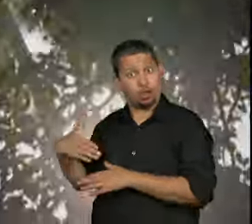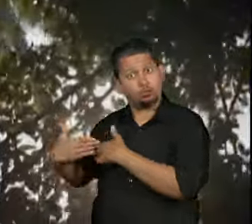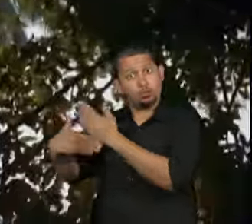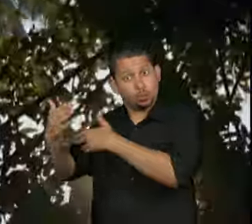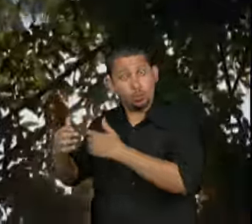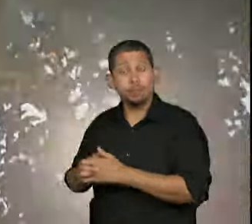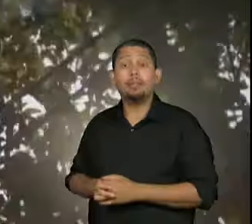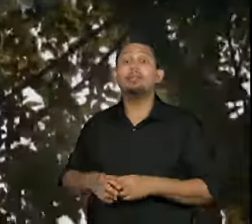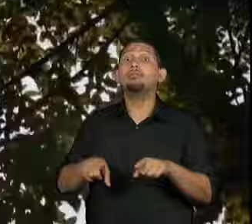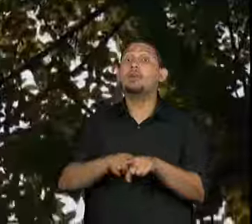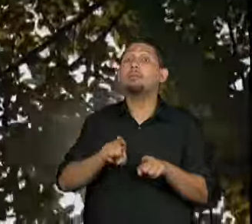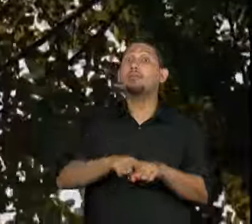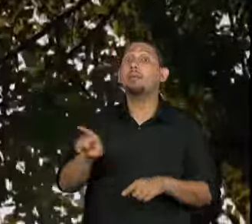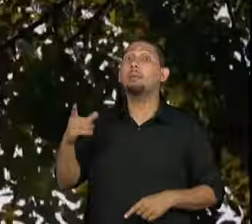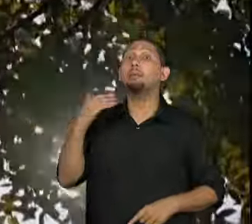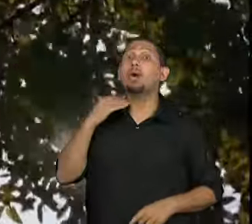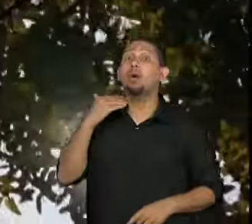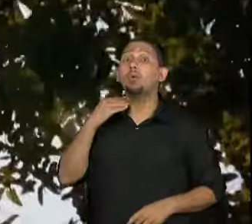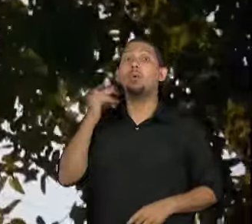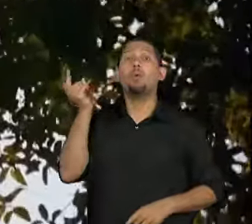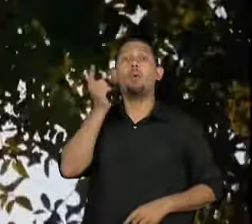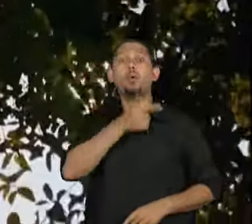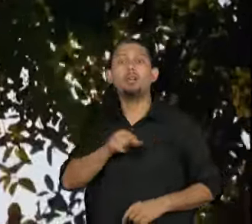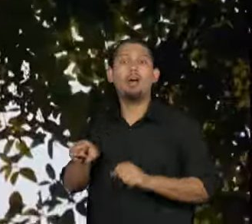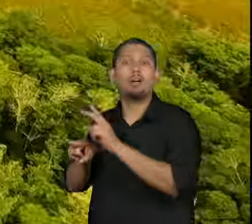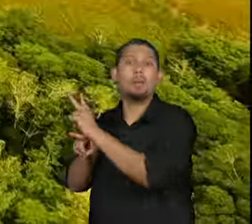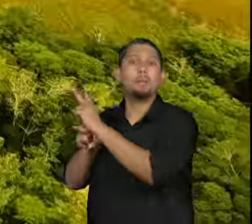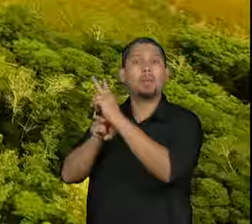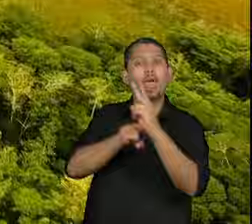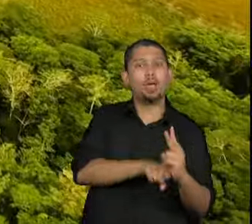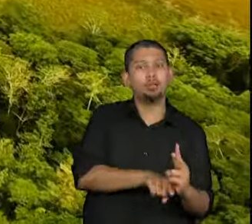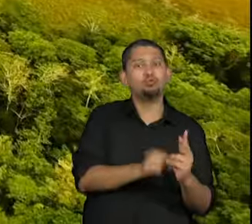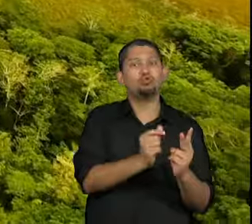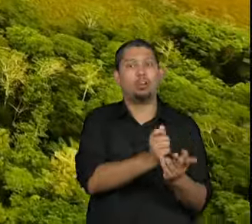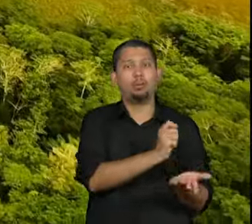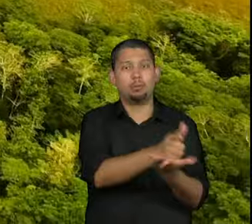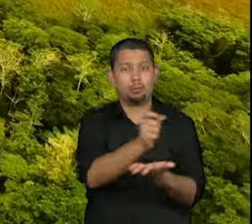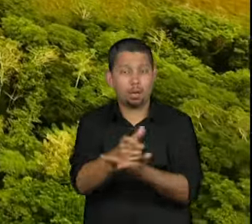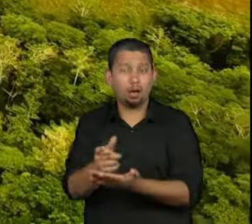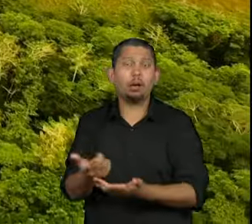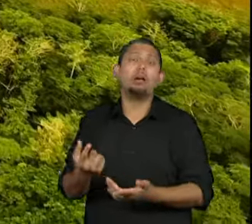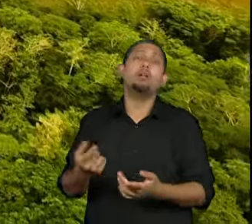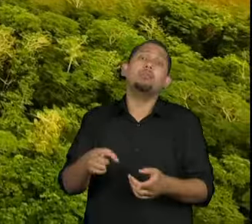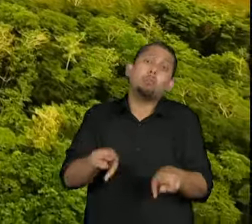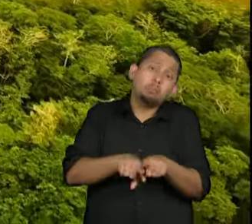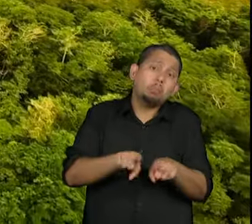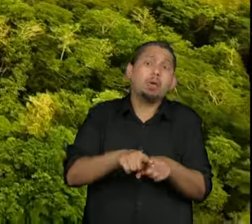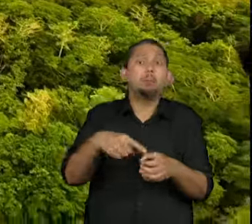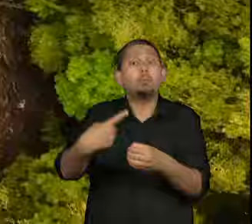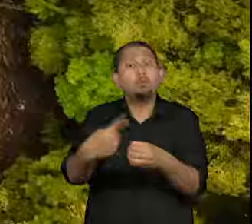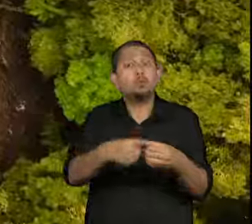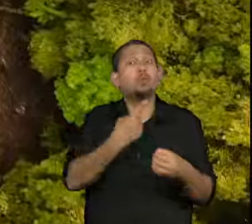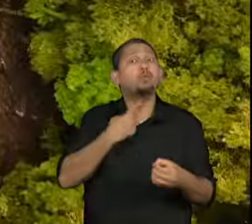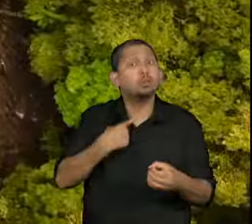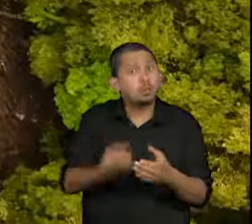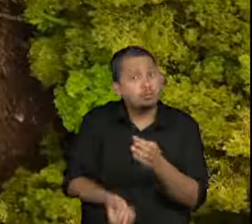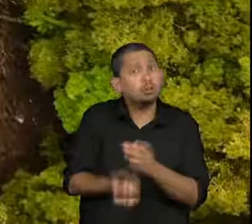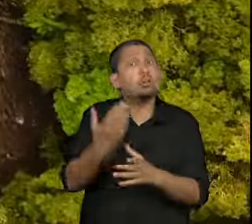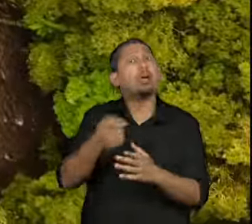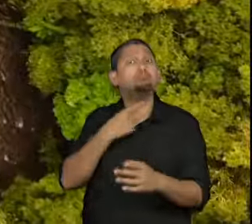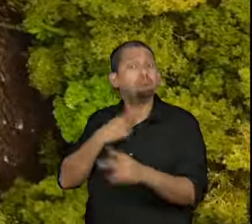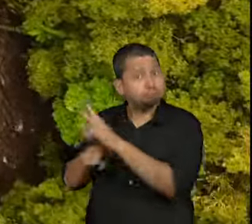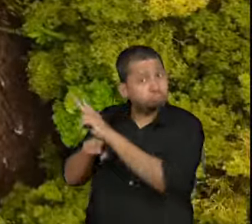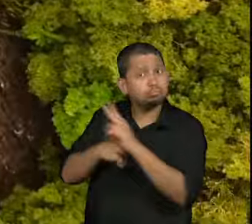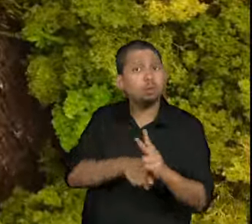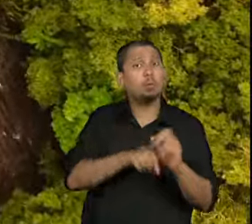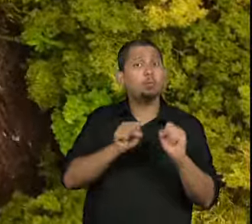essas operações, para aqueles proprietários que se credenciarem, ou até para prefeituras que queiram também tomar esses recursos, além dos recursos